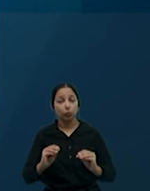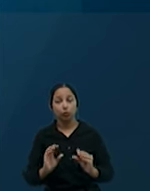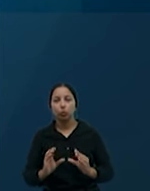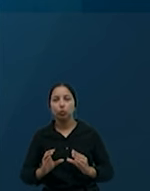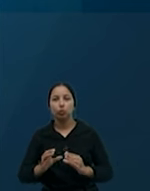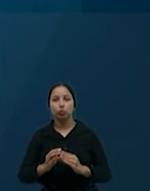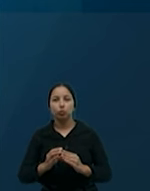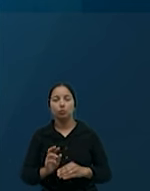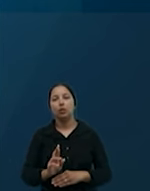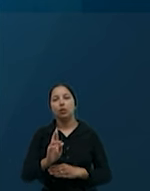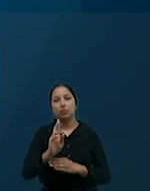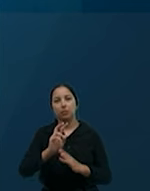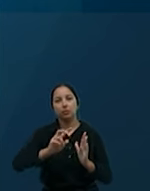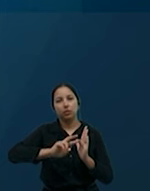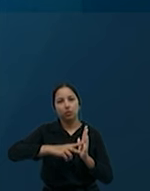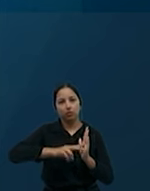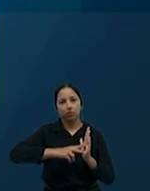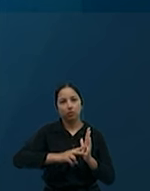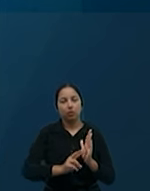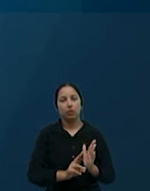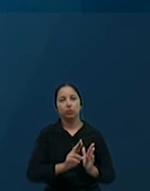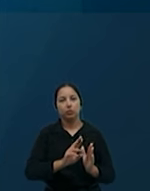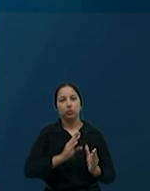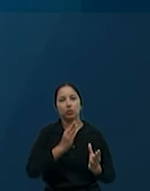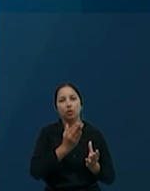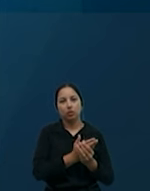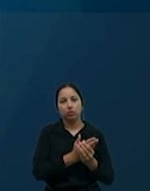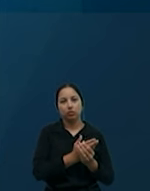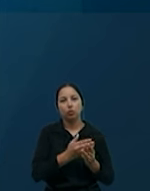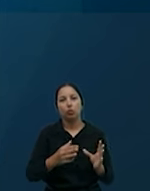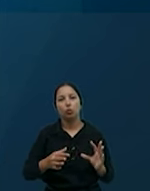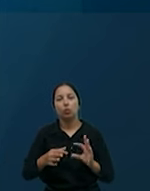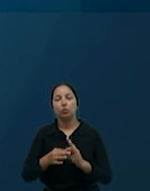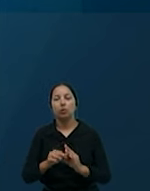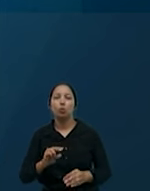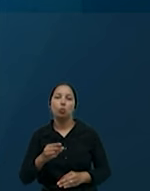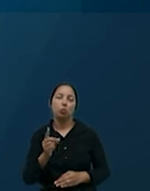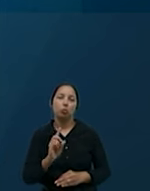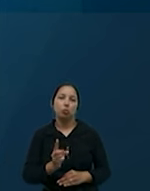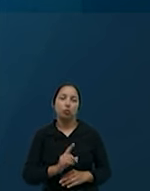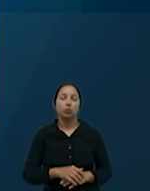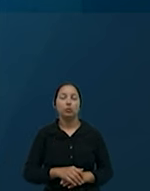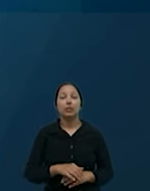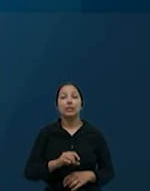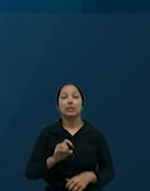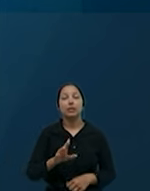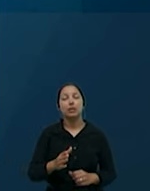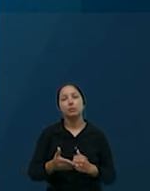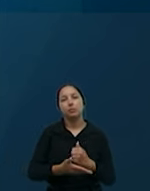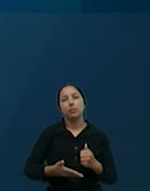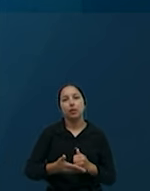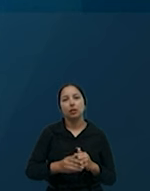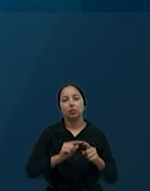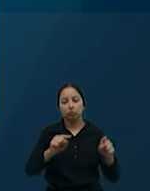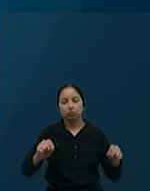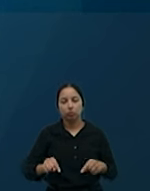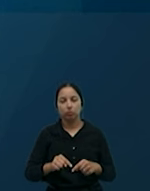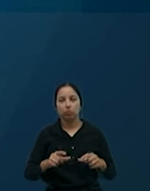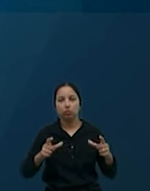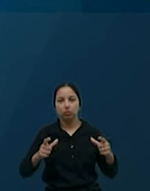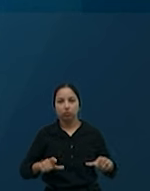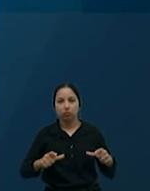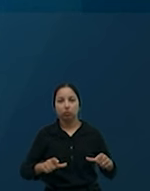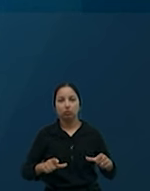da ação, filiados ou não, desde que abrangidos pela respectiva base territorial prevista em estatuto, não